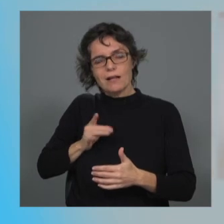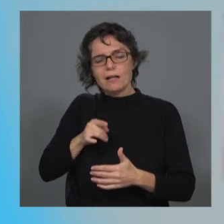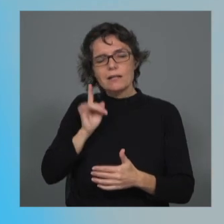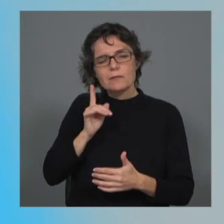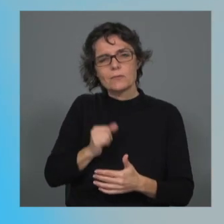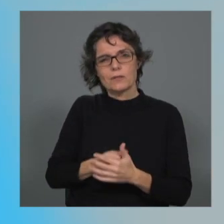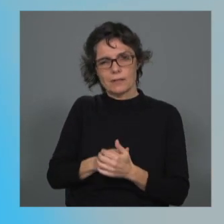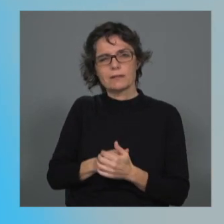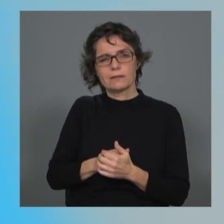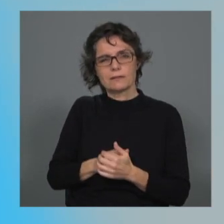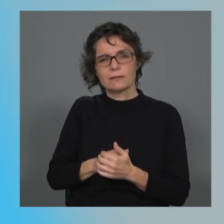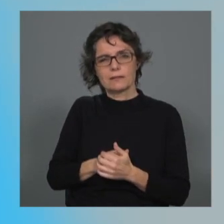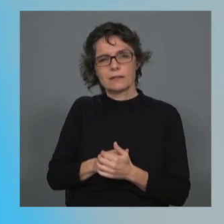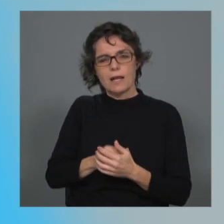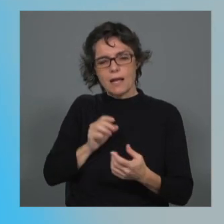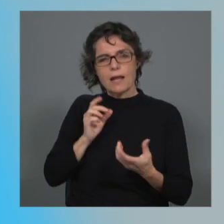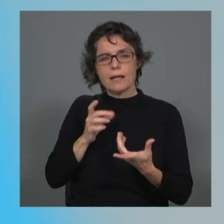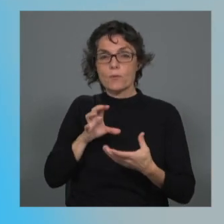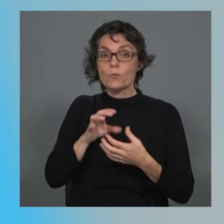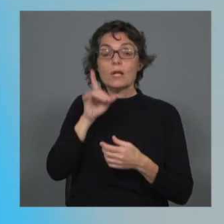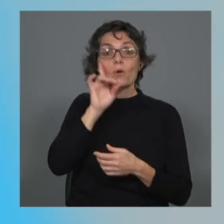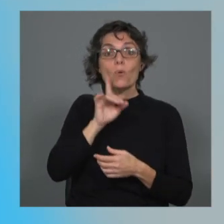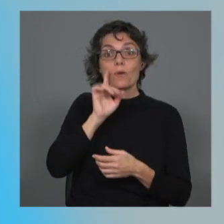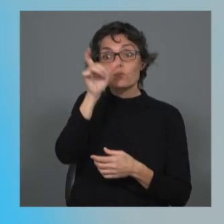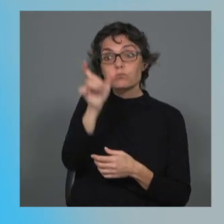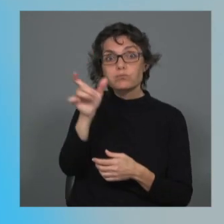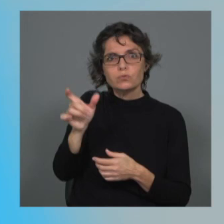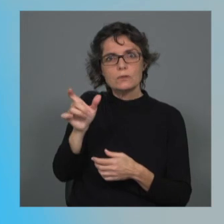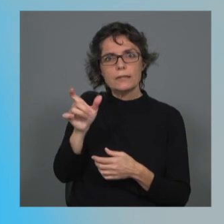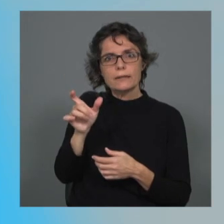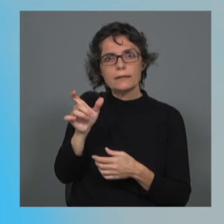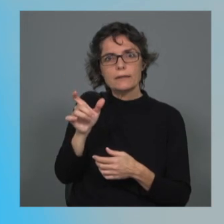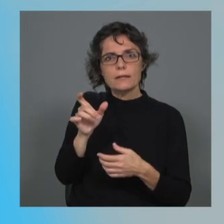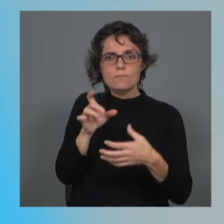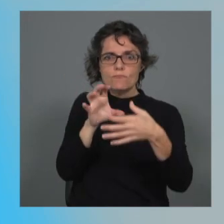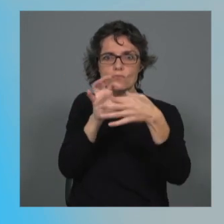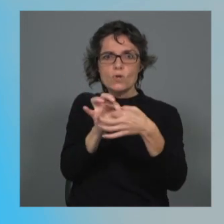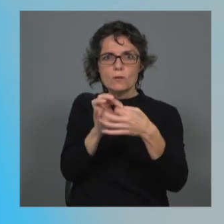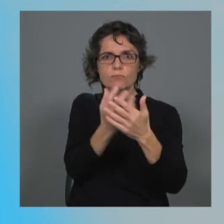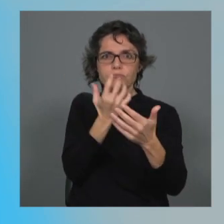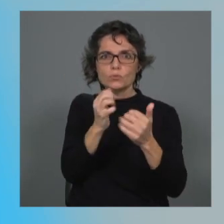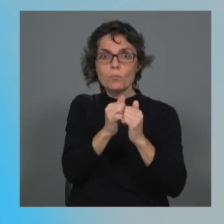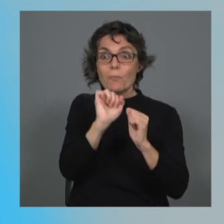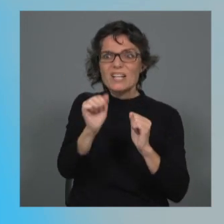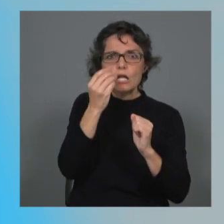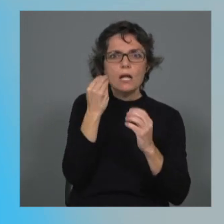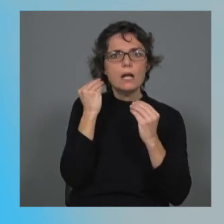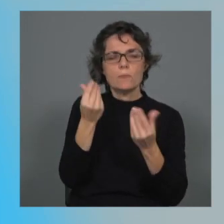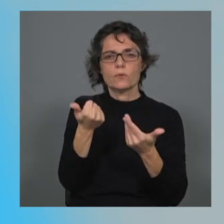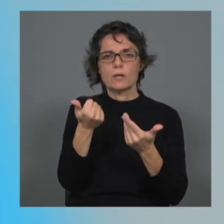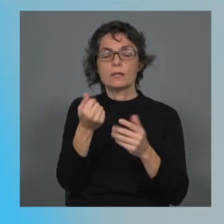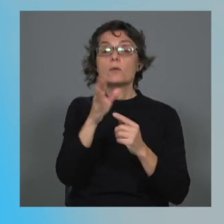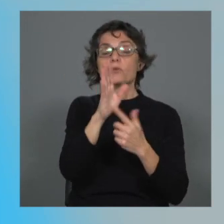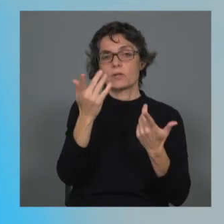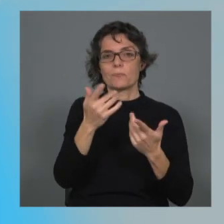é absolutamente crucial. O papel das mulheres. A mulher que lê um poema ou que lê a bula do